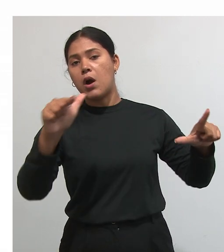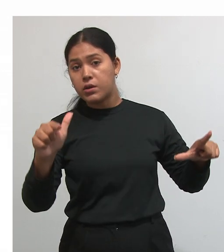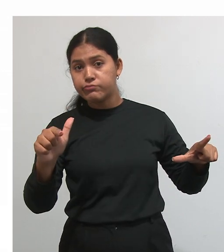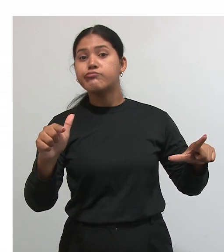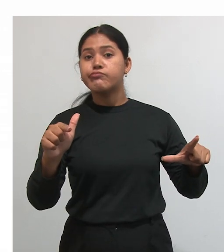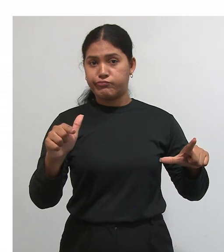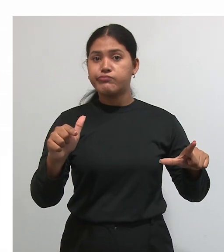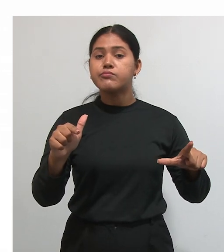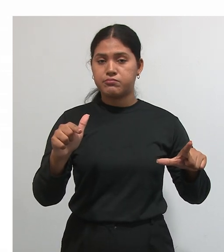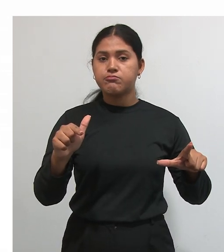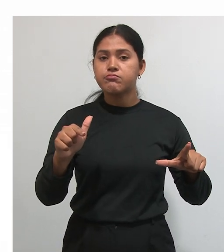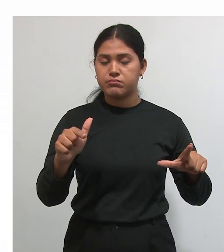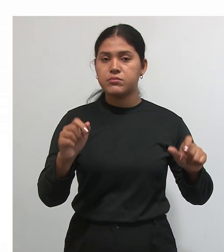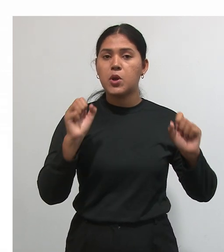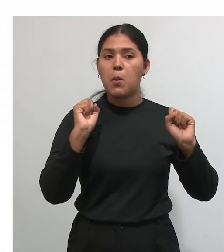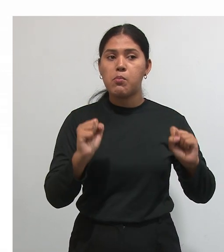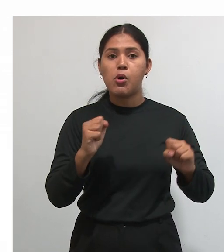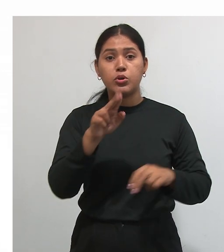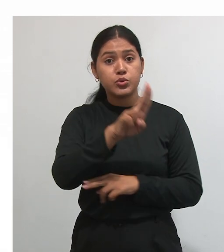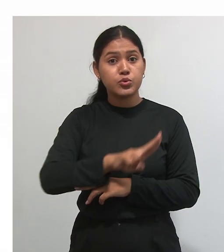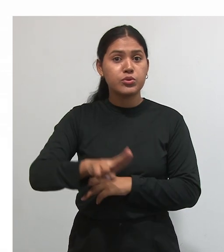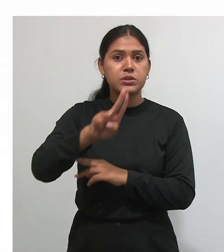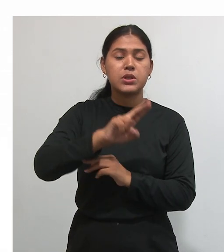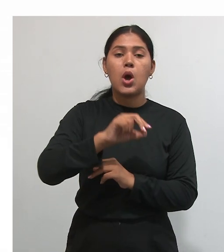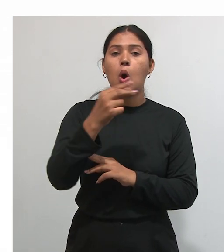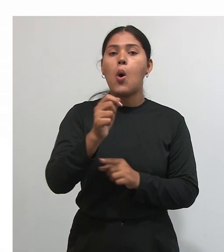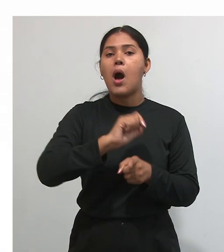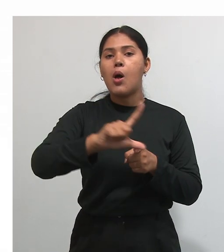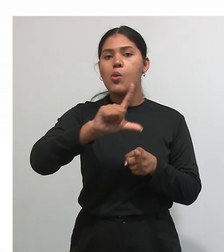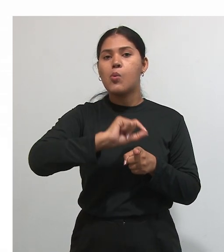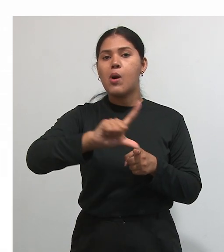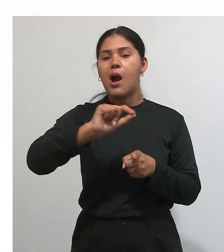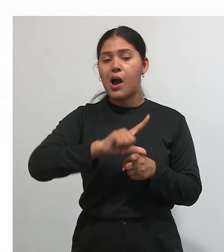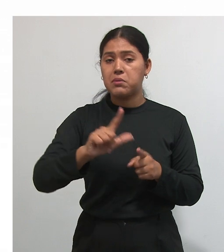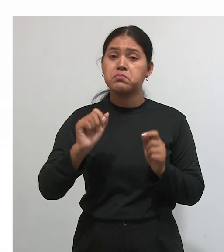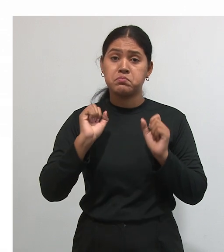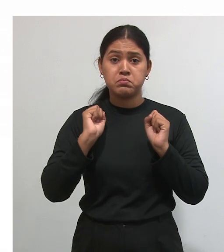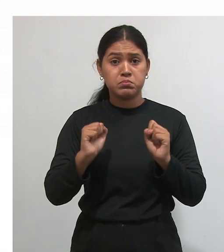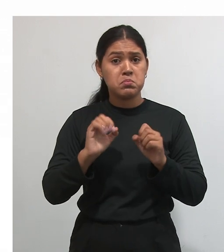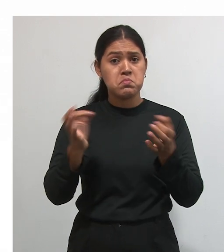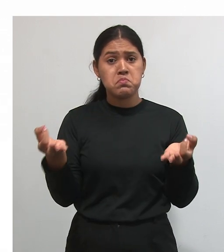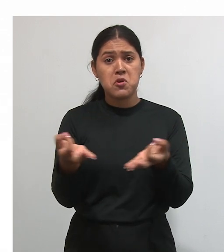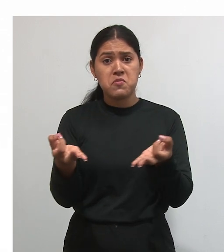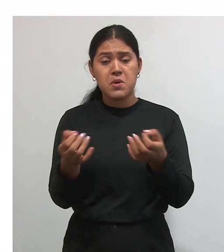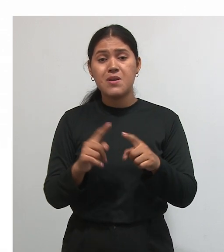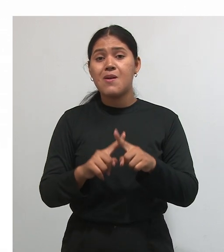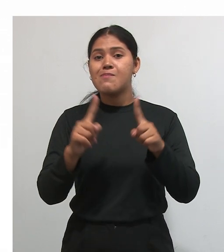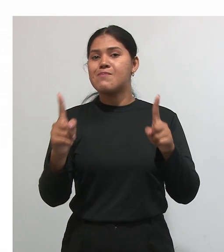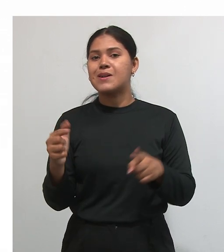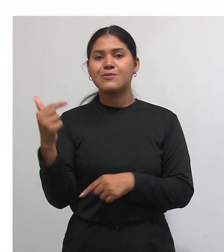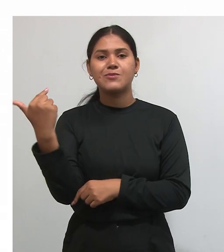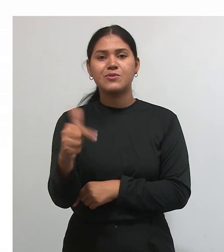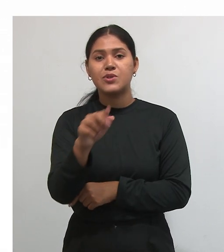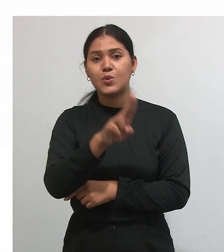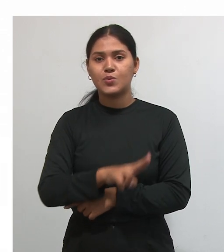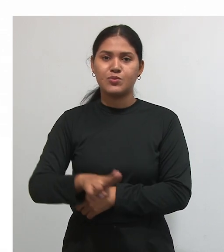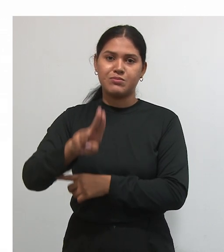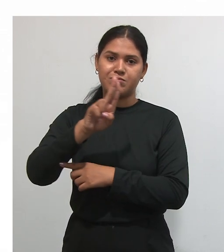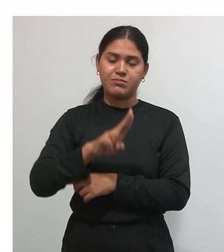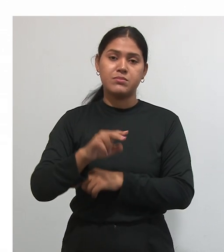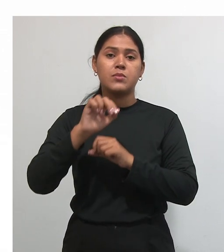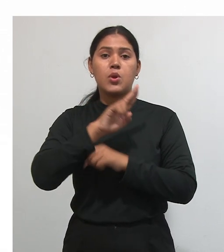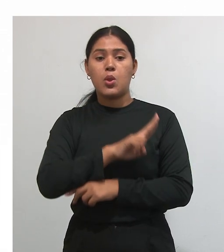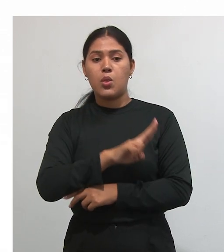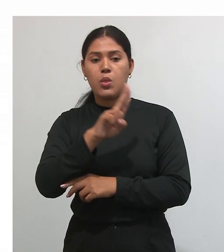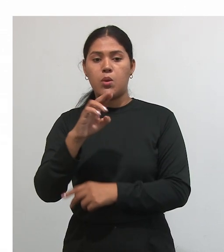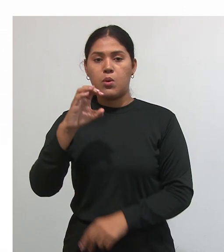prédio também lá, né? E poderia ter colocado para alugar ou algo assim. Está perfeito, mas não está sendo